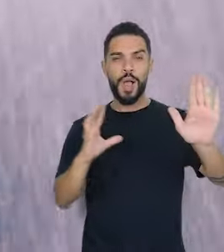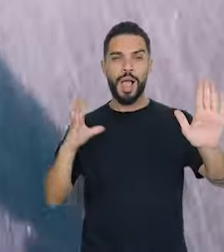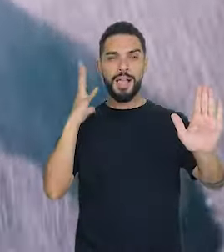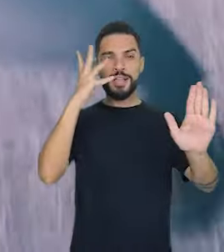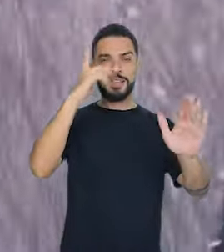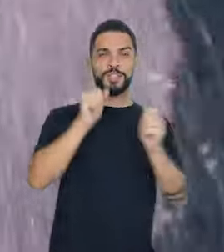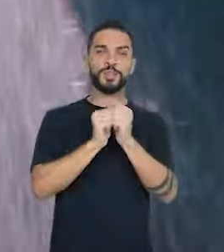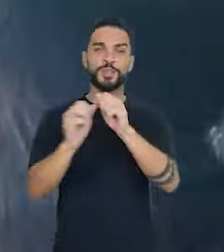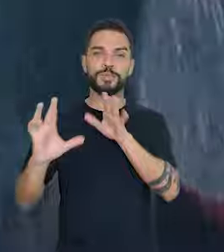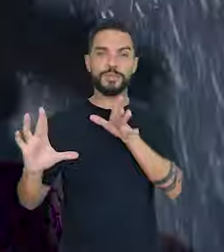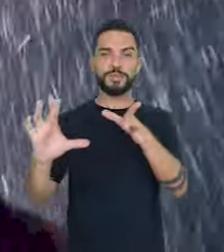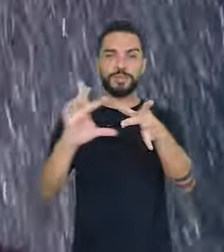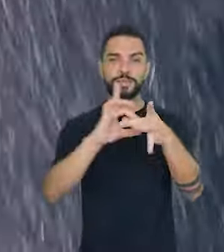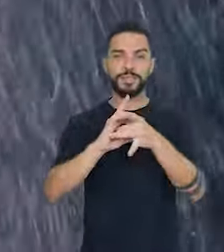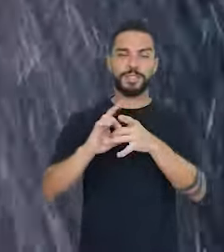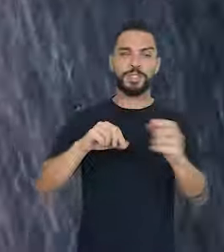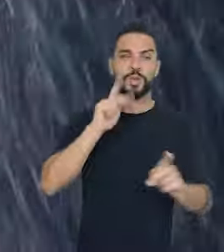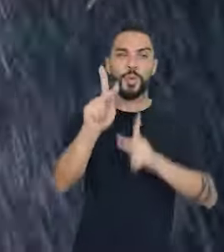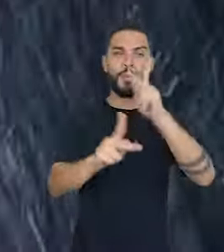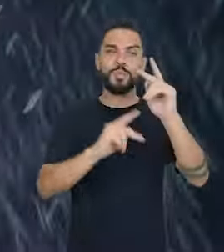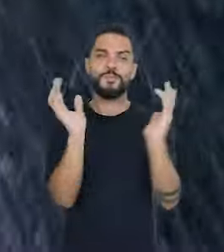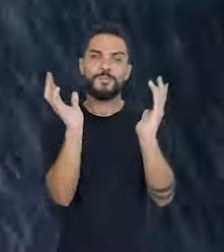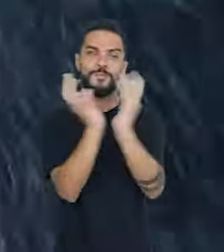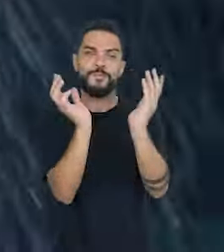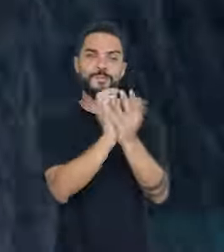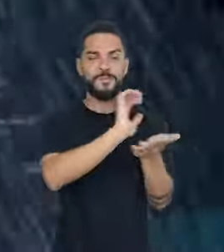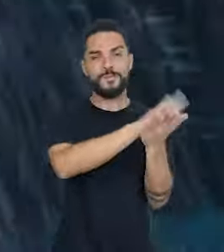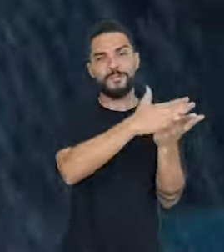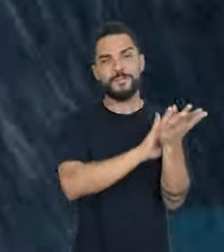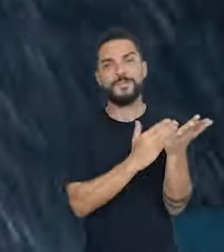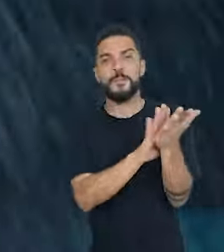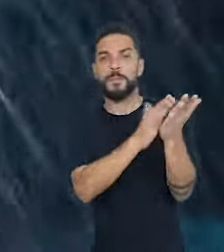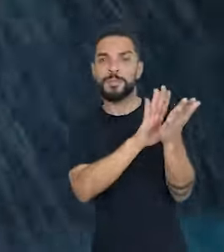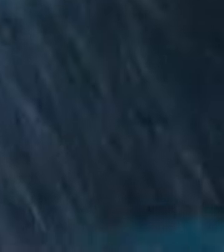escola desfila a nobreza.